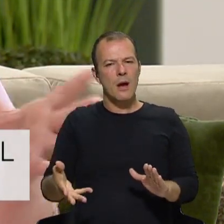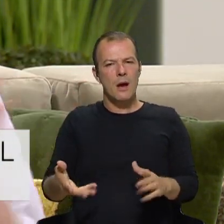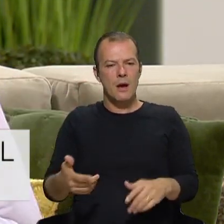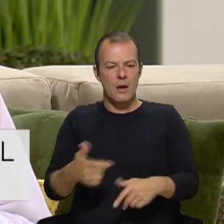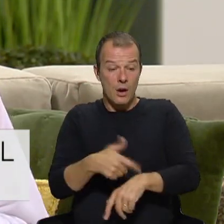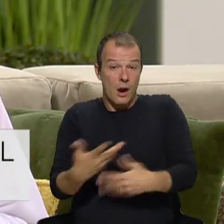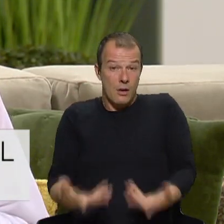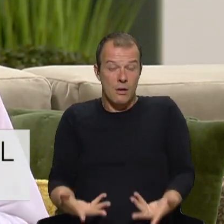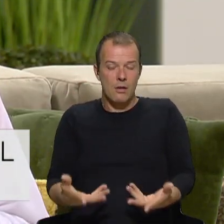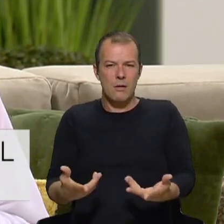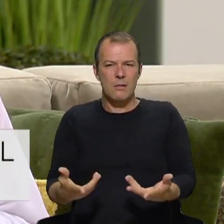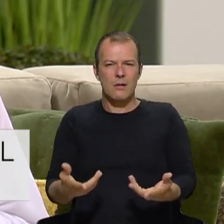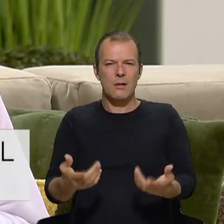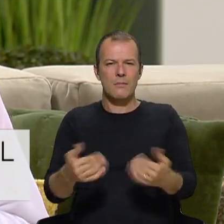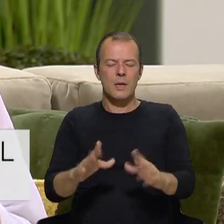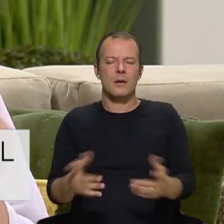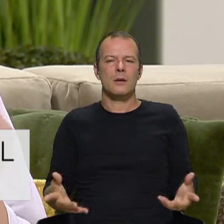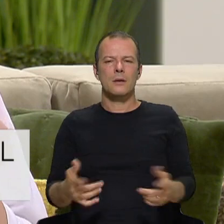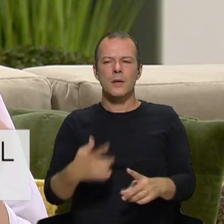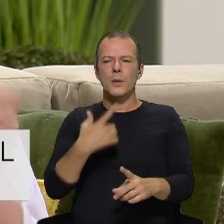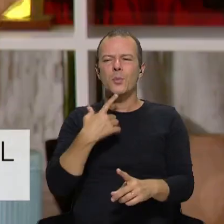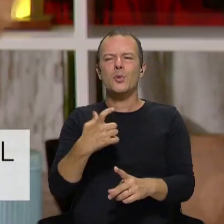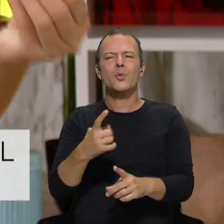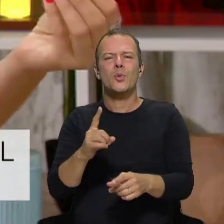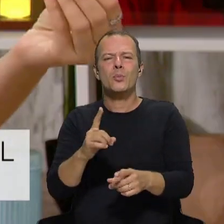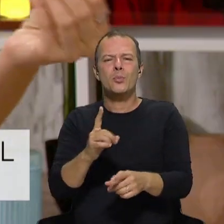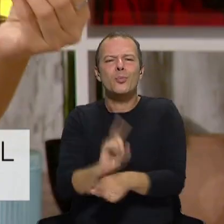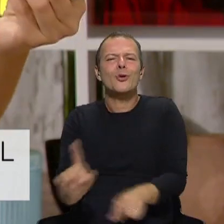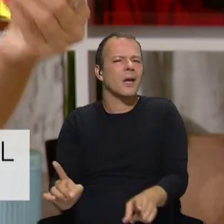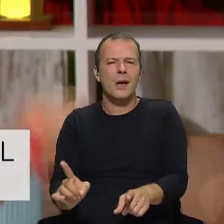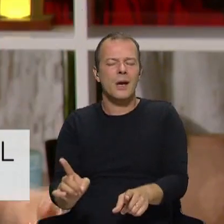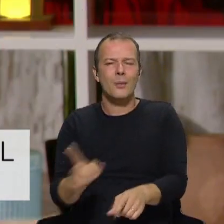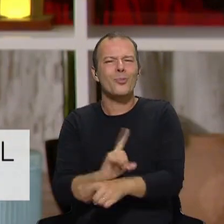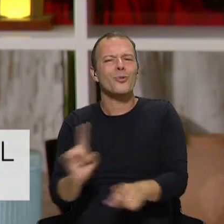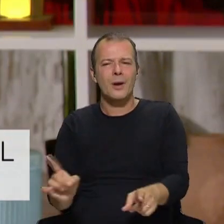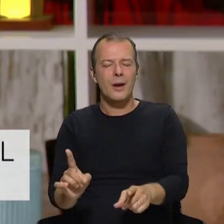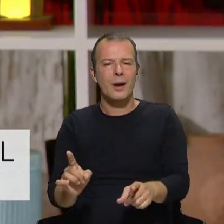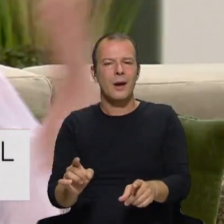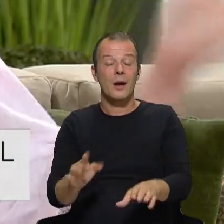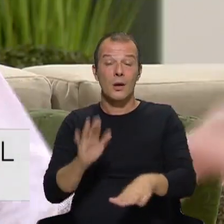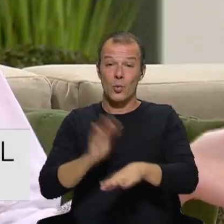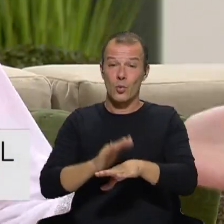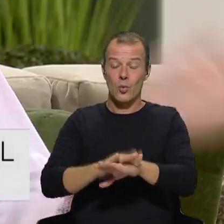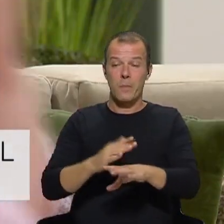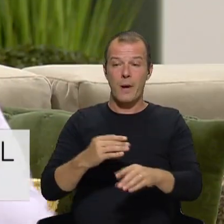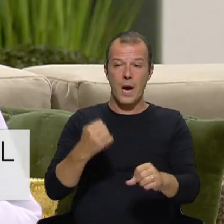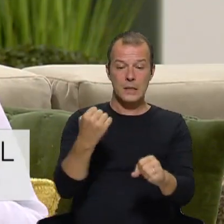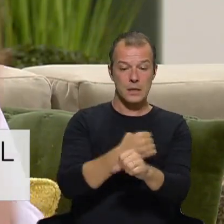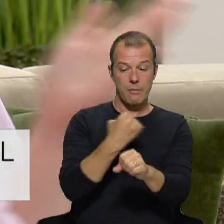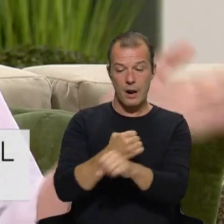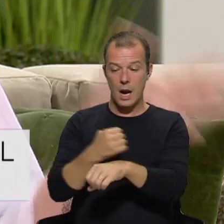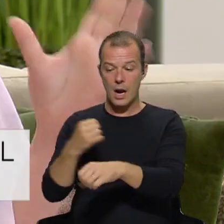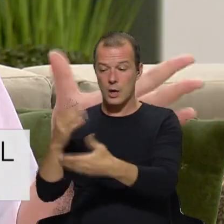já. Pois, mas em que questões, exatamente? Pronto. Porquê é que tu não consegues tirar a carta? Porque trabalhando e